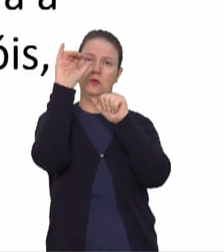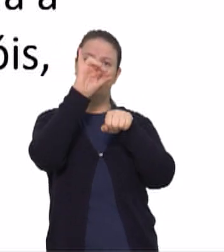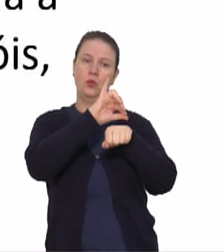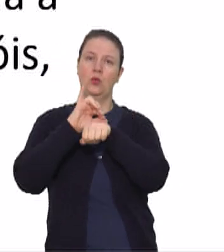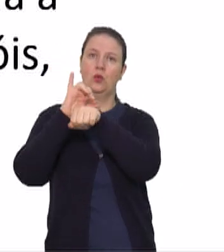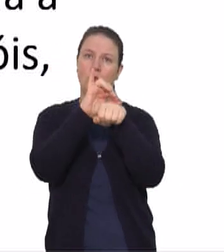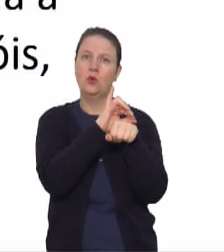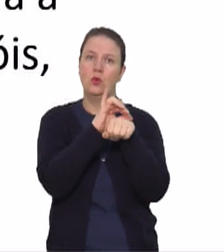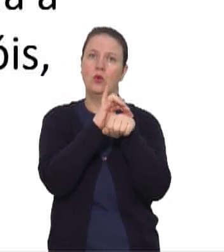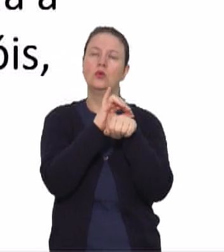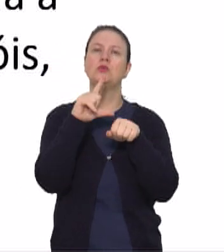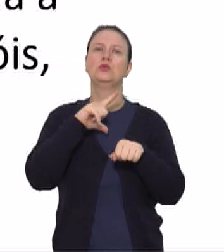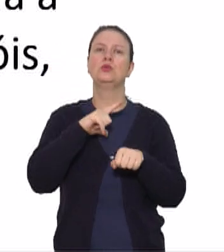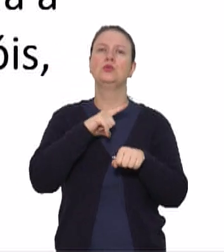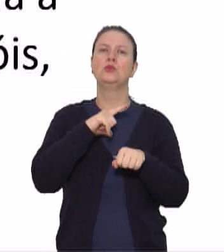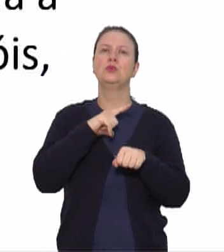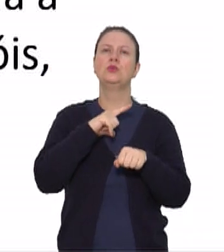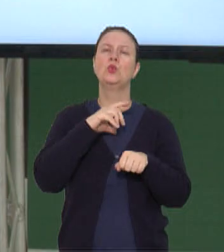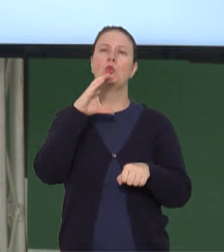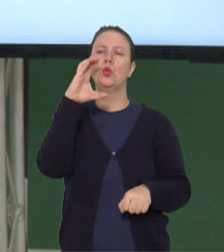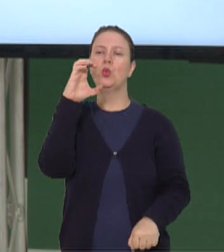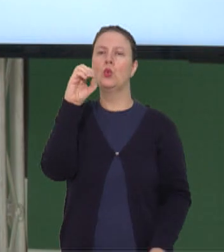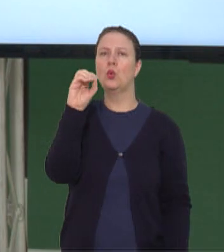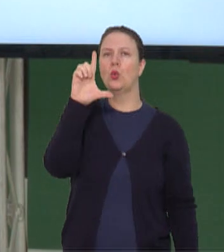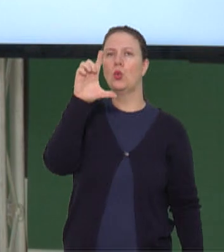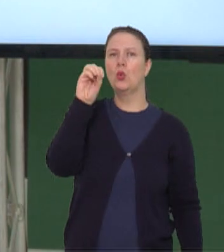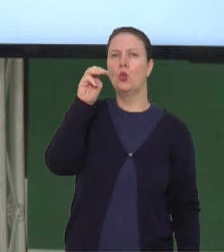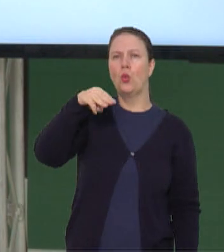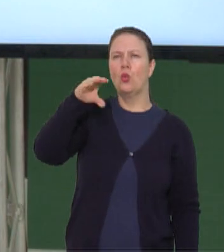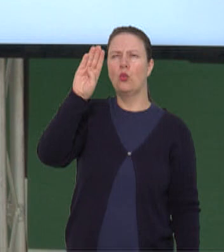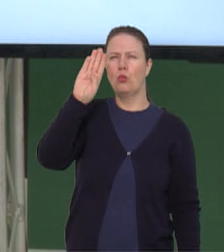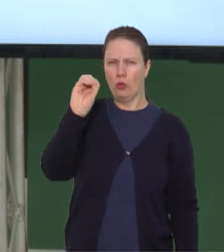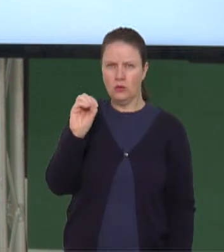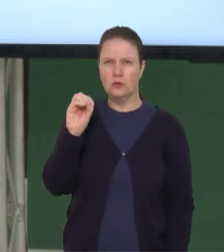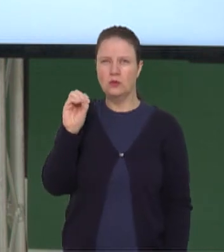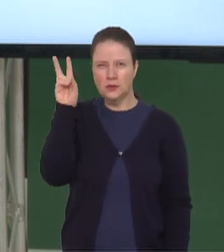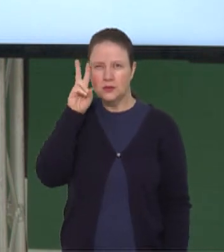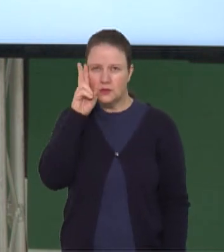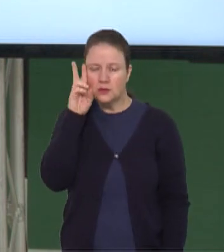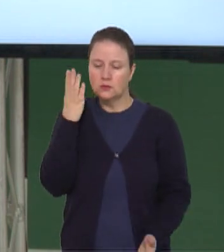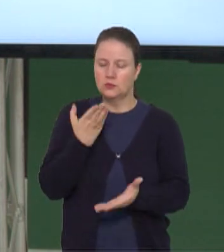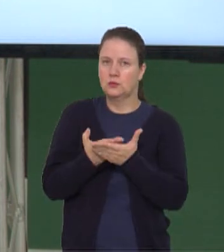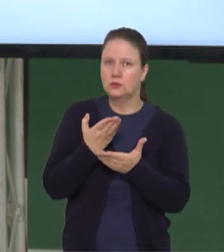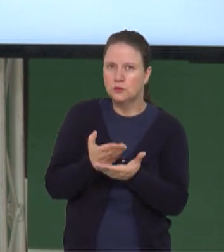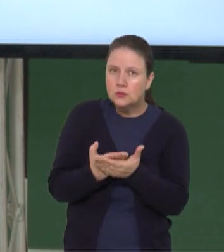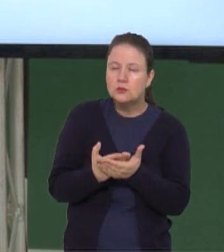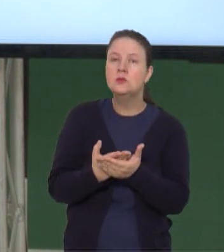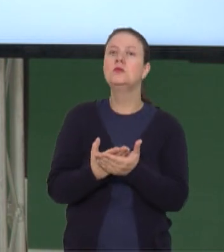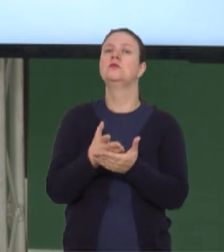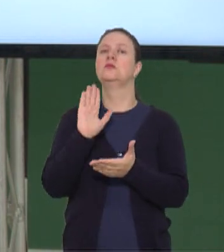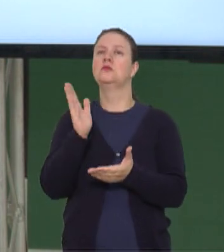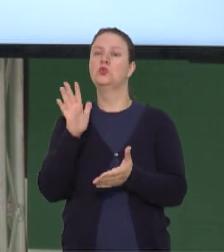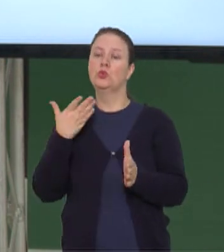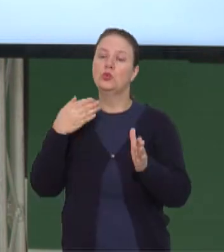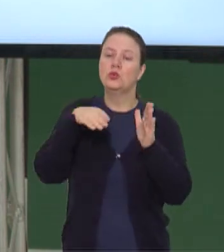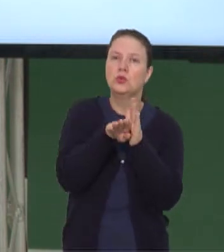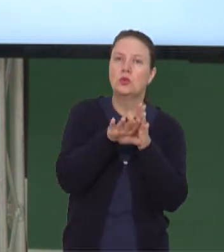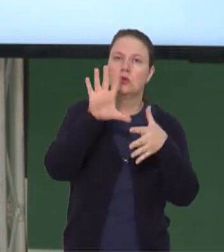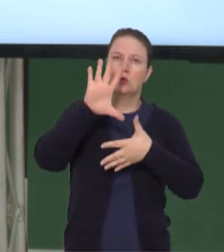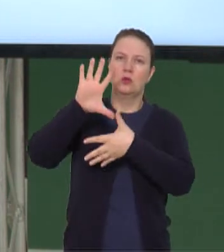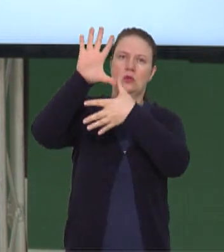Cristóvão Colombo abortou, né, chegou aqui na América. Então a gente estudou, né, que Cristóvão Colombo chegou à América